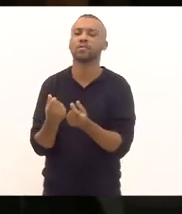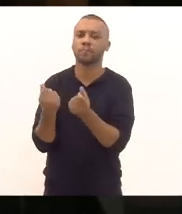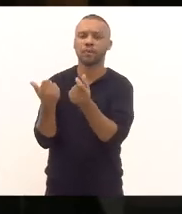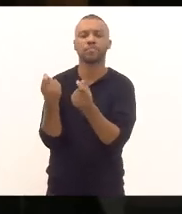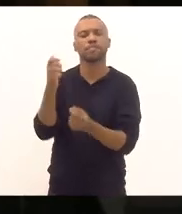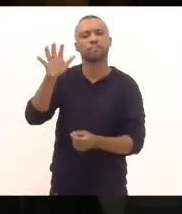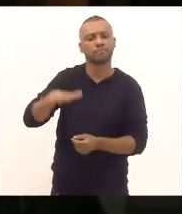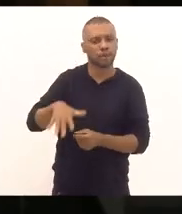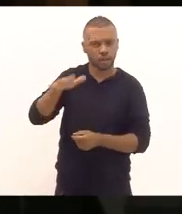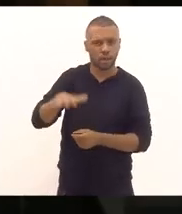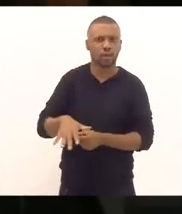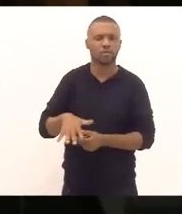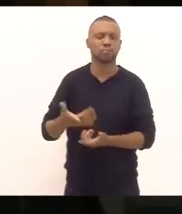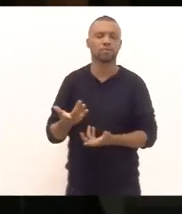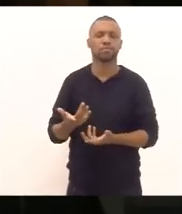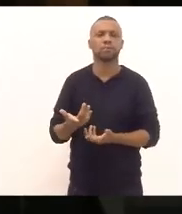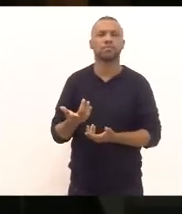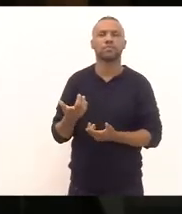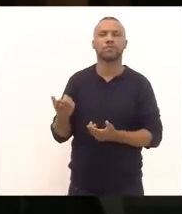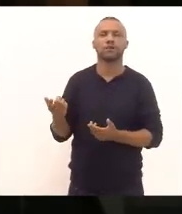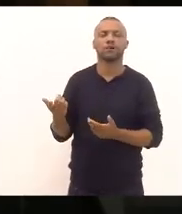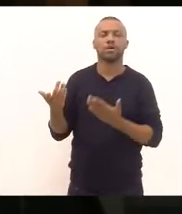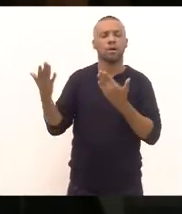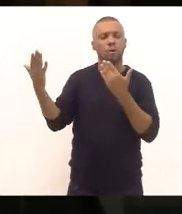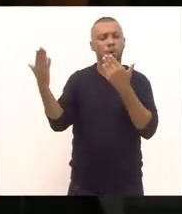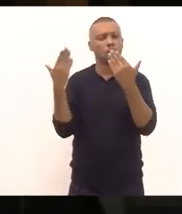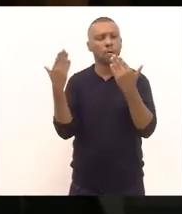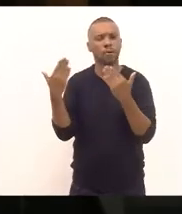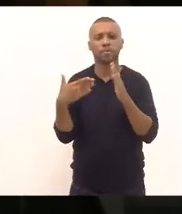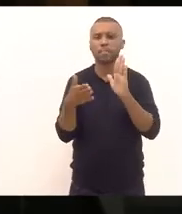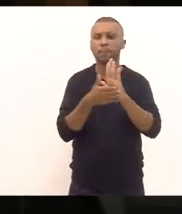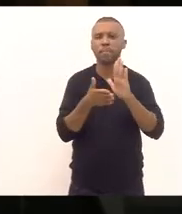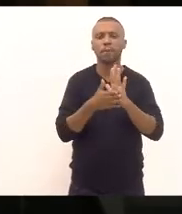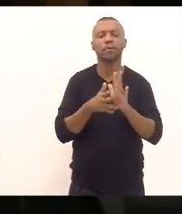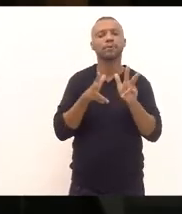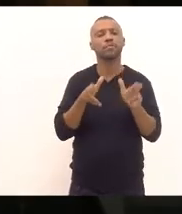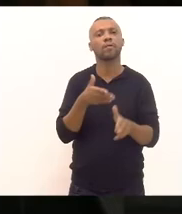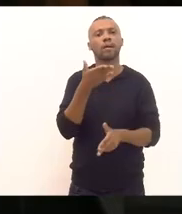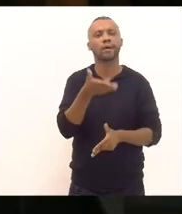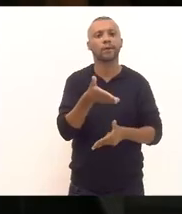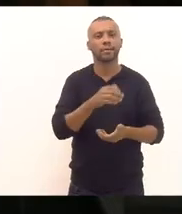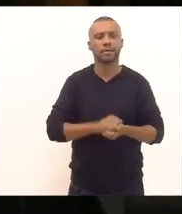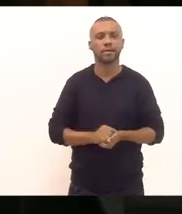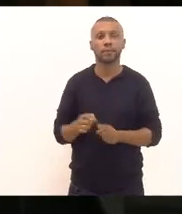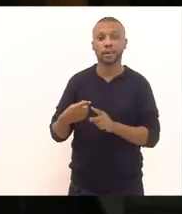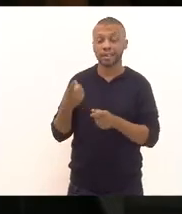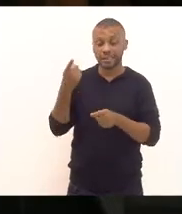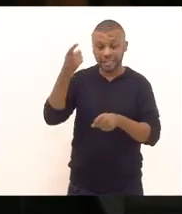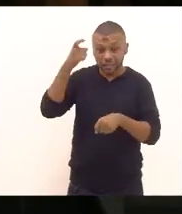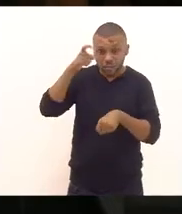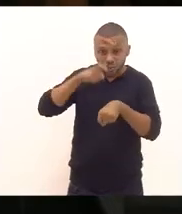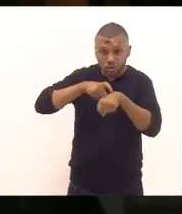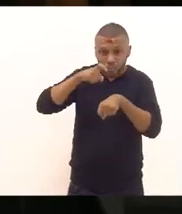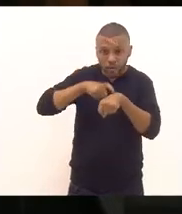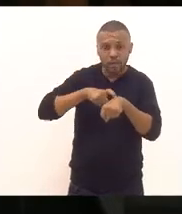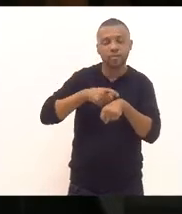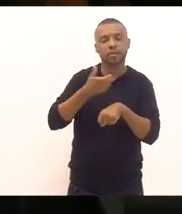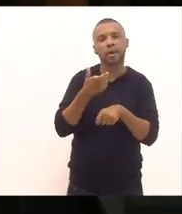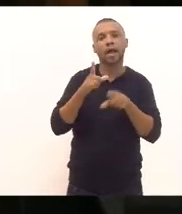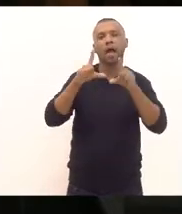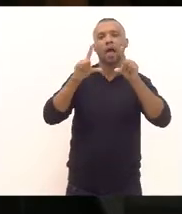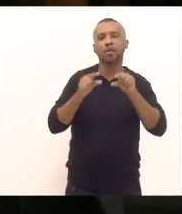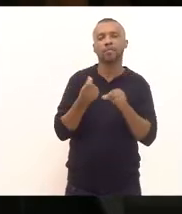preço mais baixo do que uma proposta dessa porque na Ótica de querer o